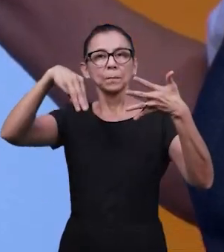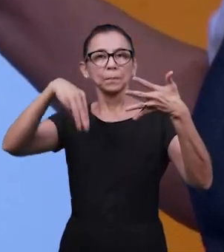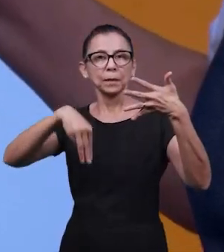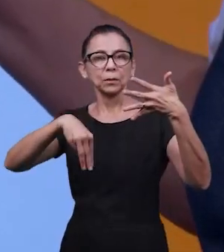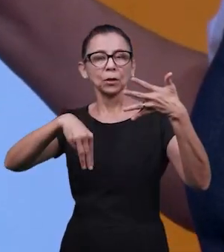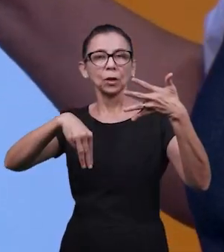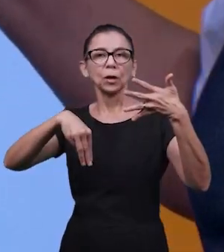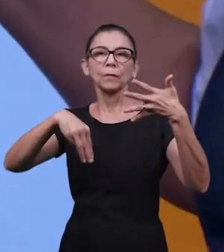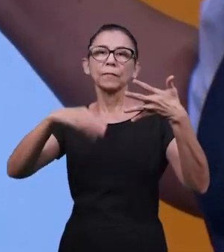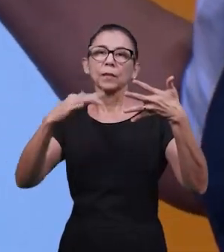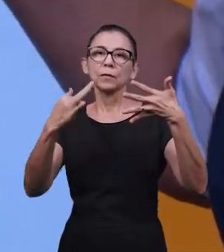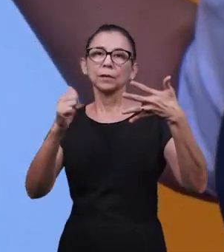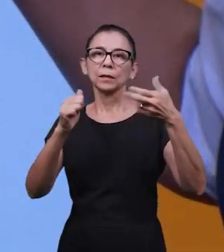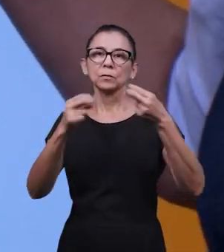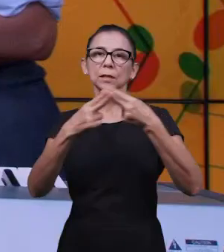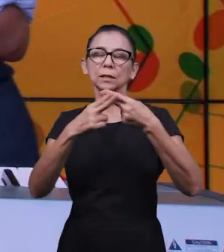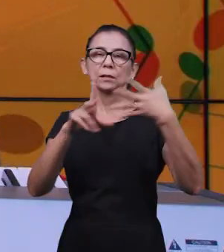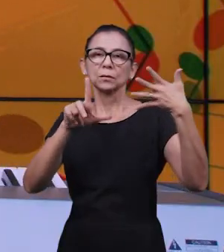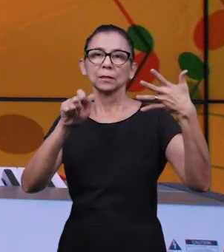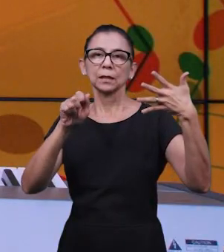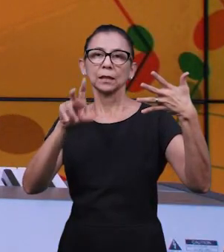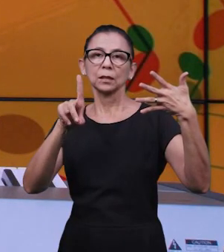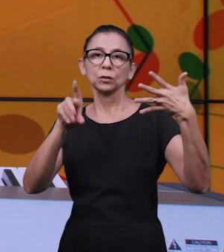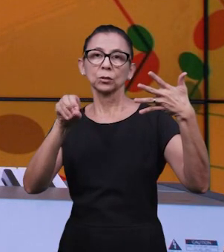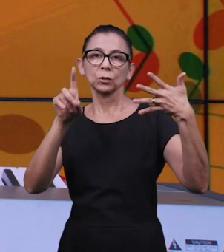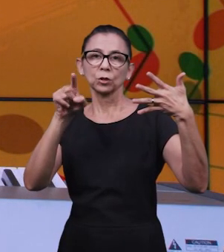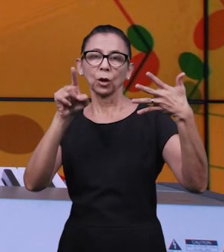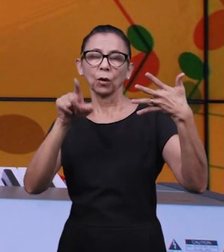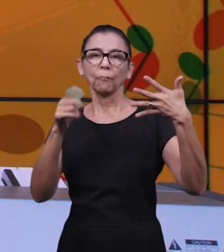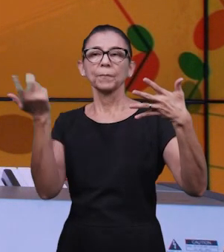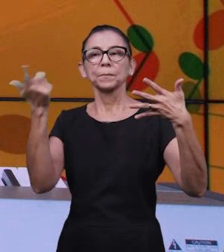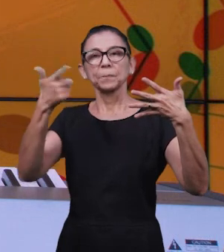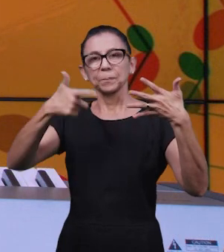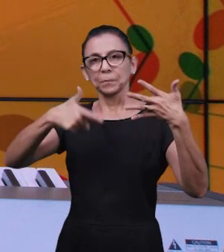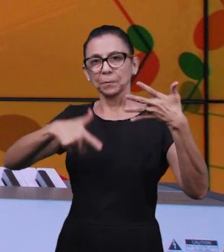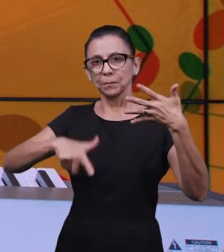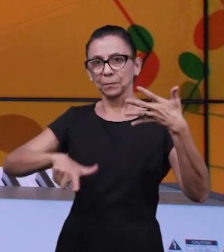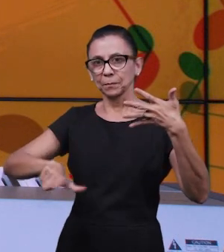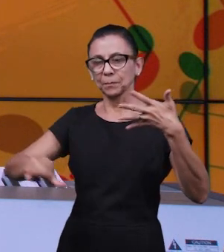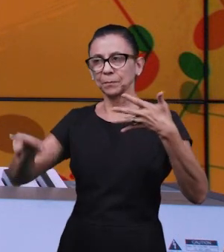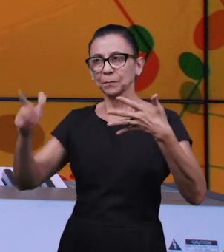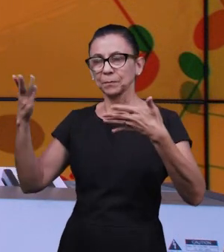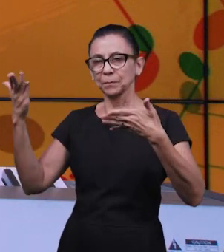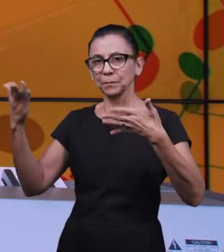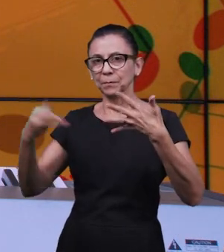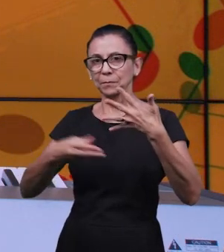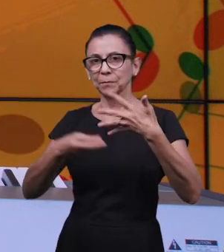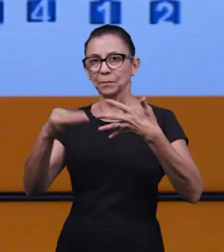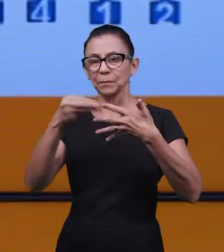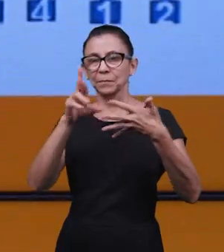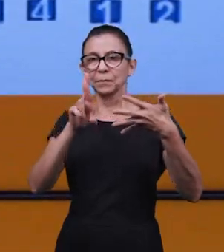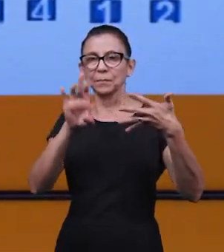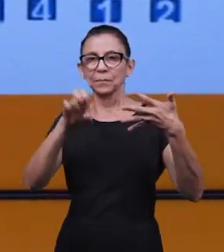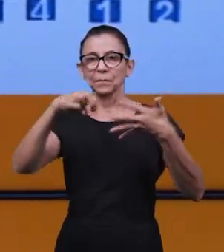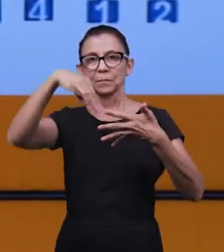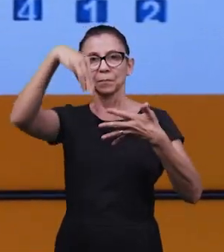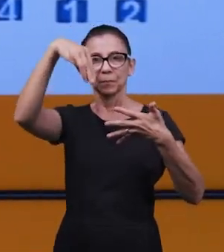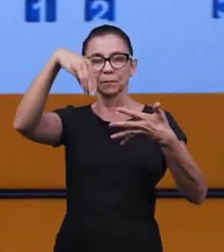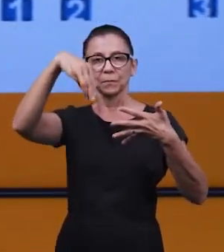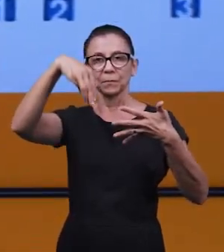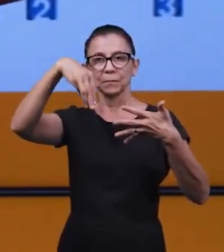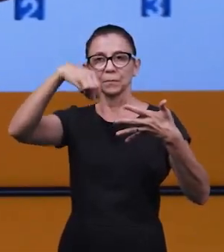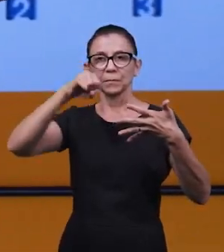com sétima. Dó sustenido, Mi, Sol, Si. Depois, nós